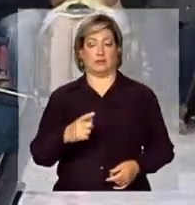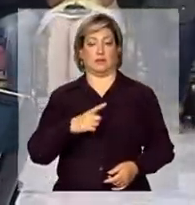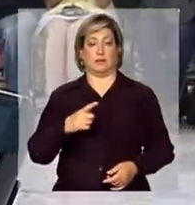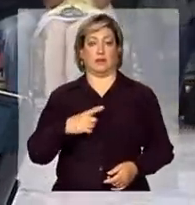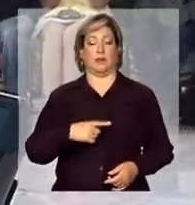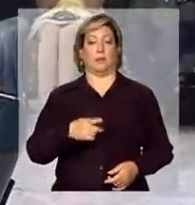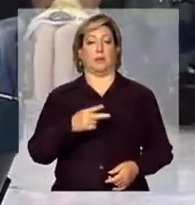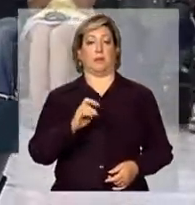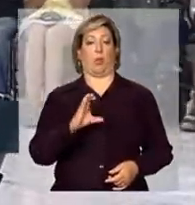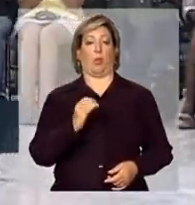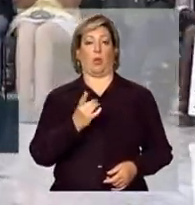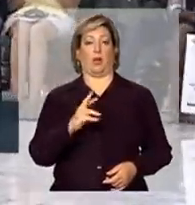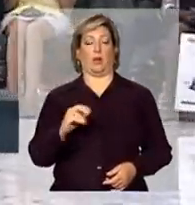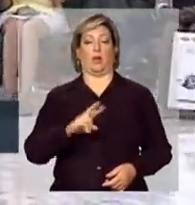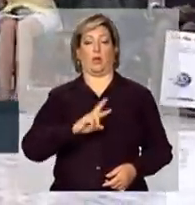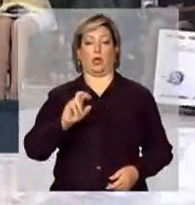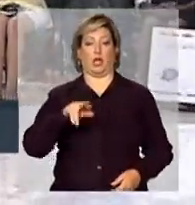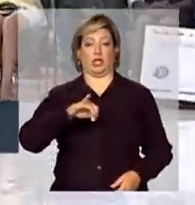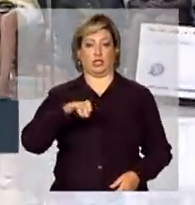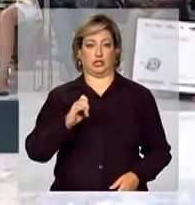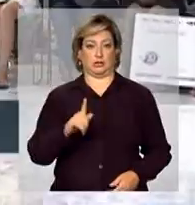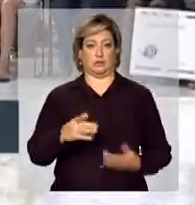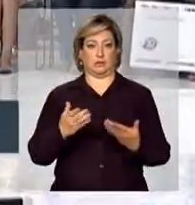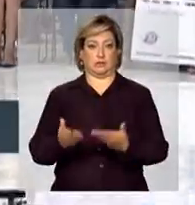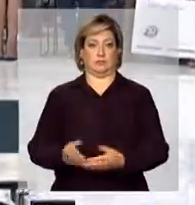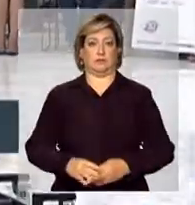senhor Roberto Gurgel